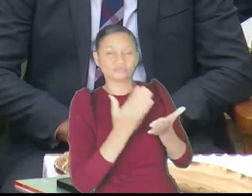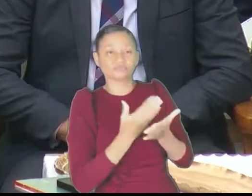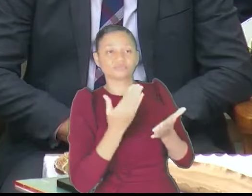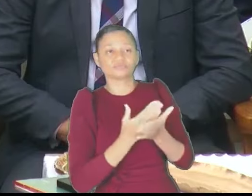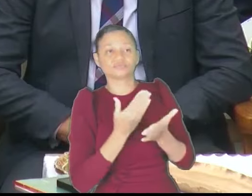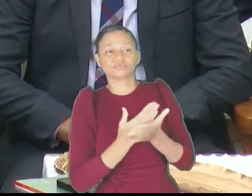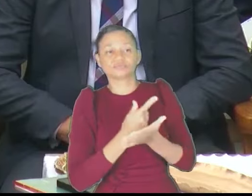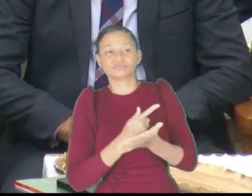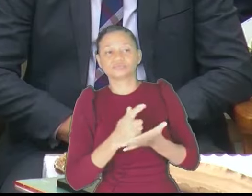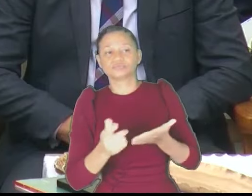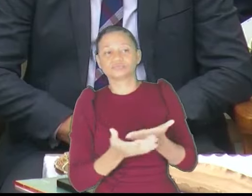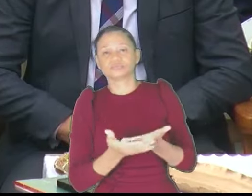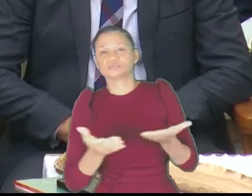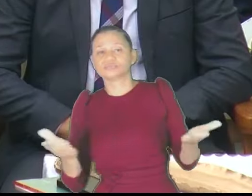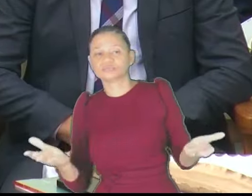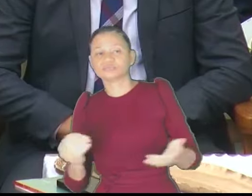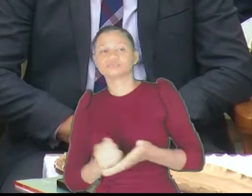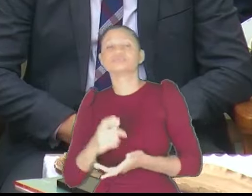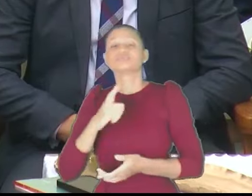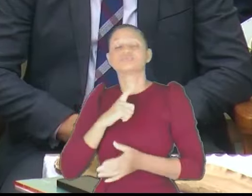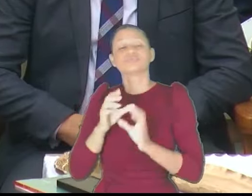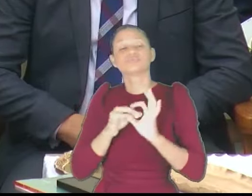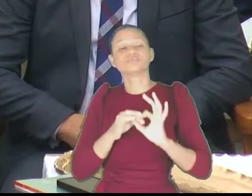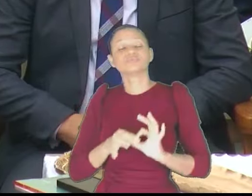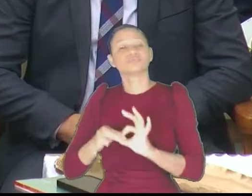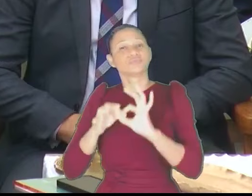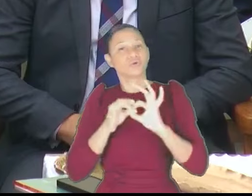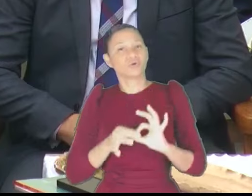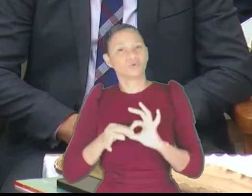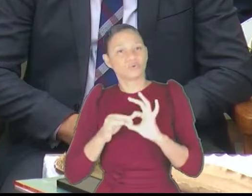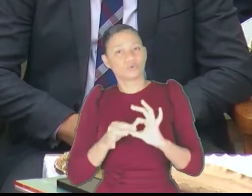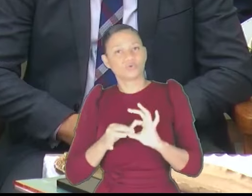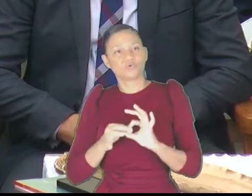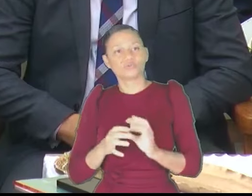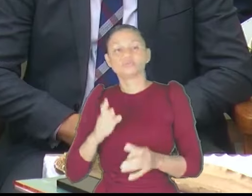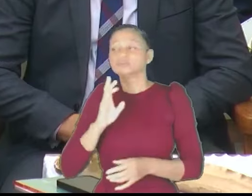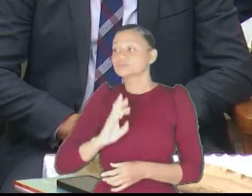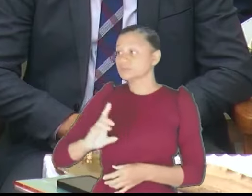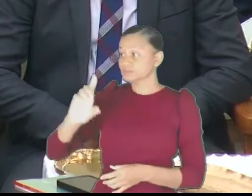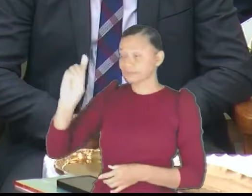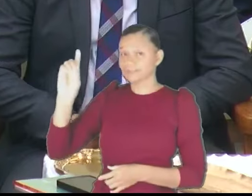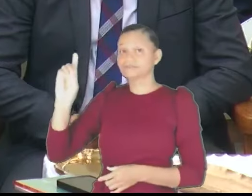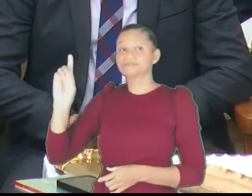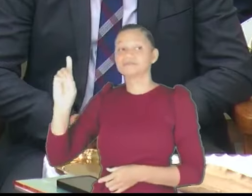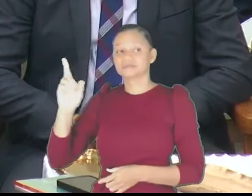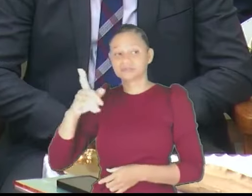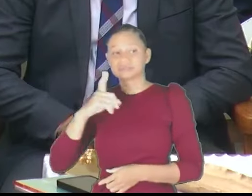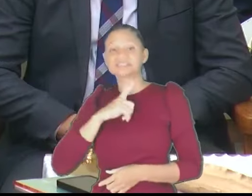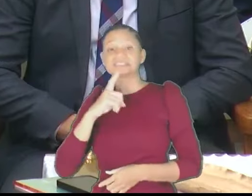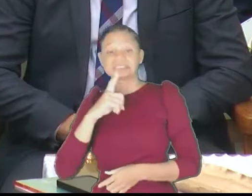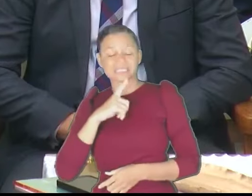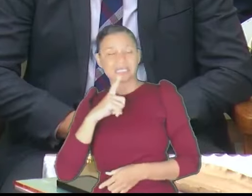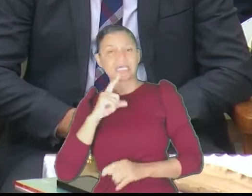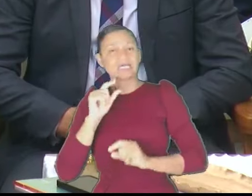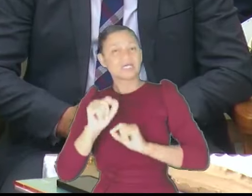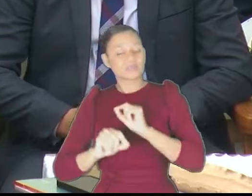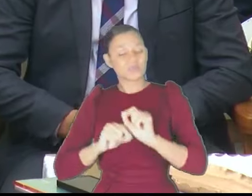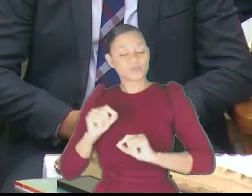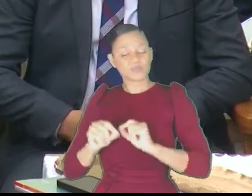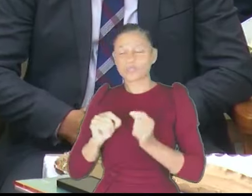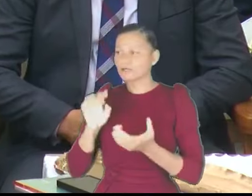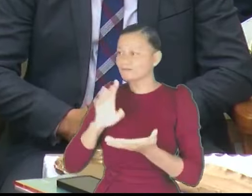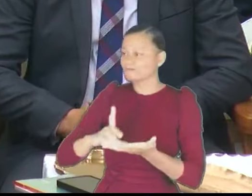com ele uma aliança, aonde Deus se tornou o